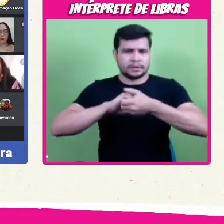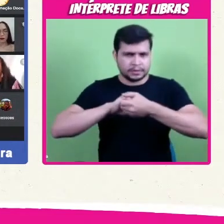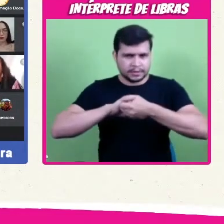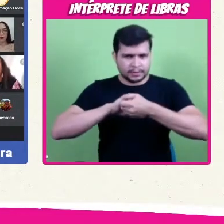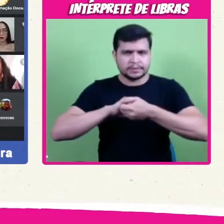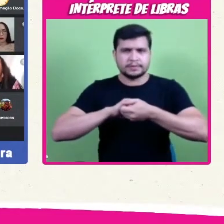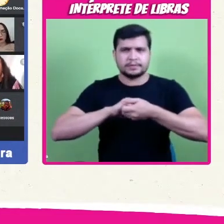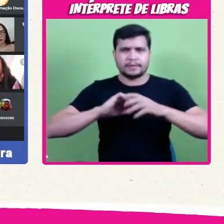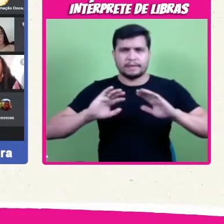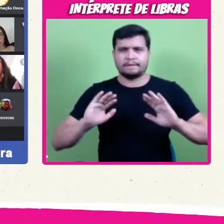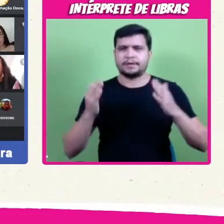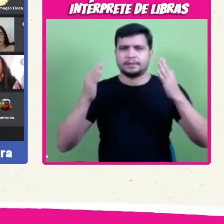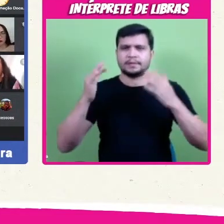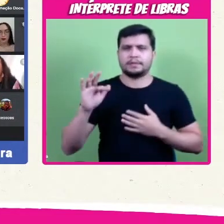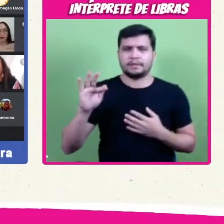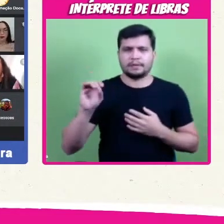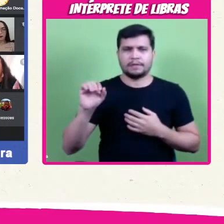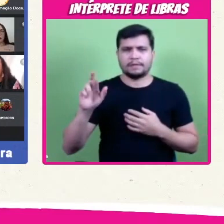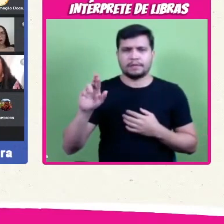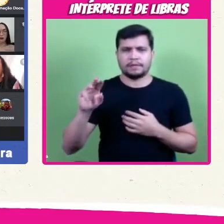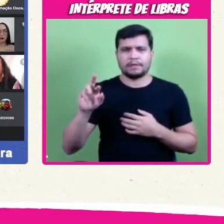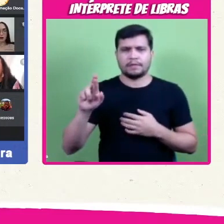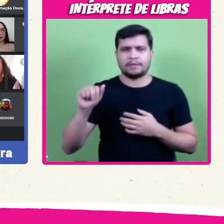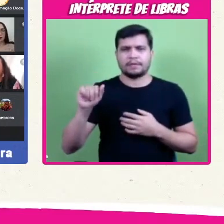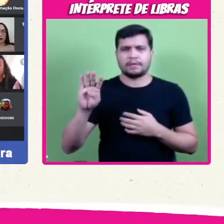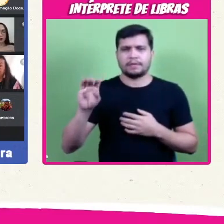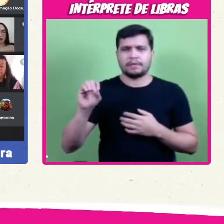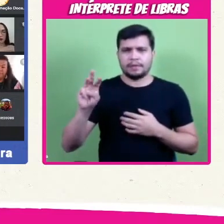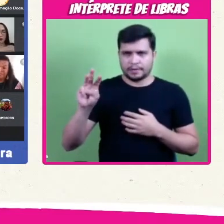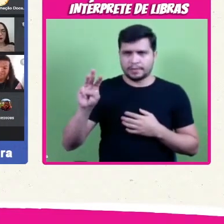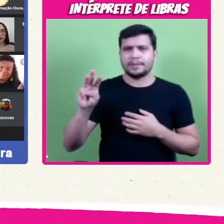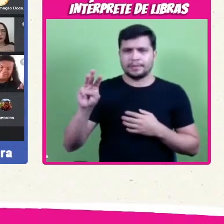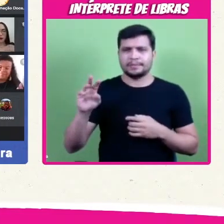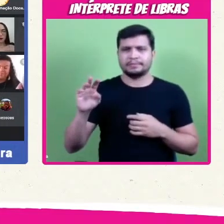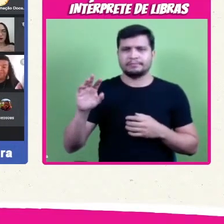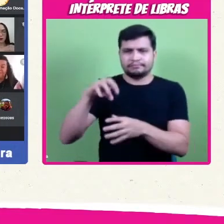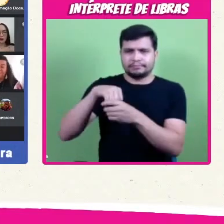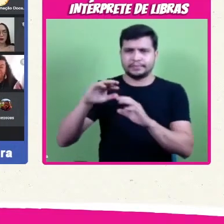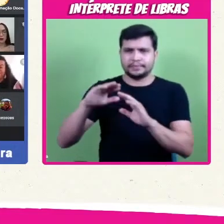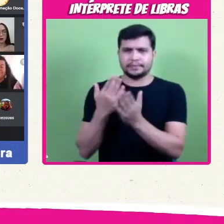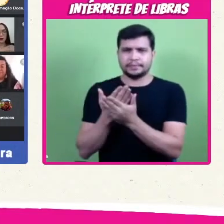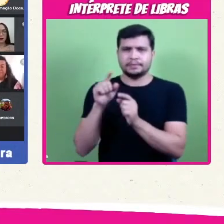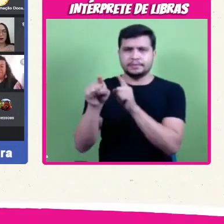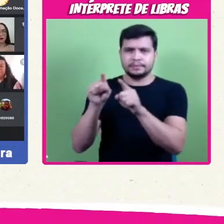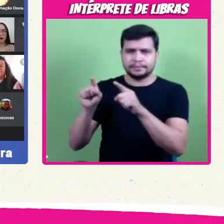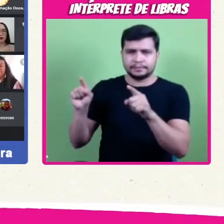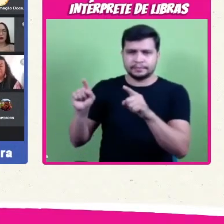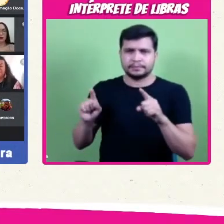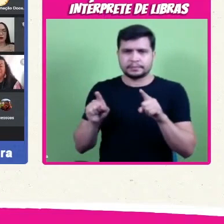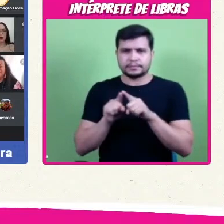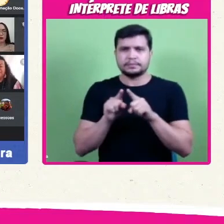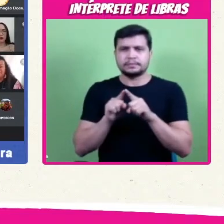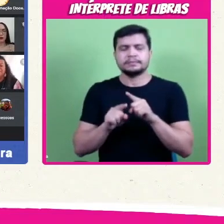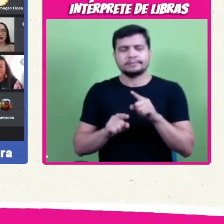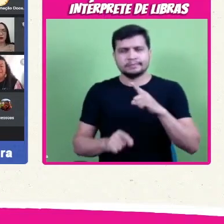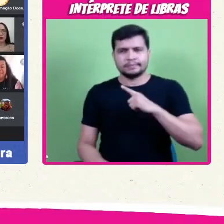For Rainbow nas escolas, né? A Dari Bezerra, que está aqui representando a organização do